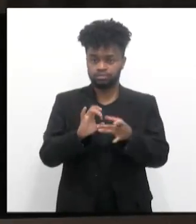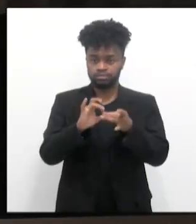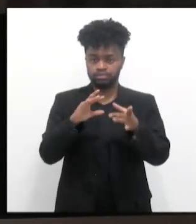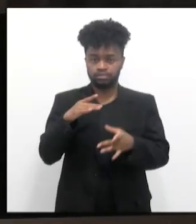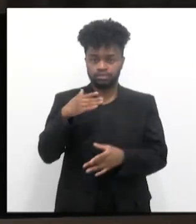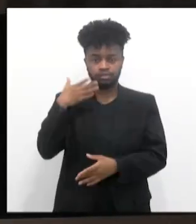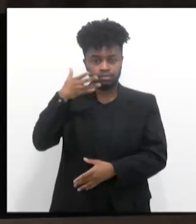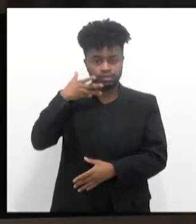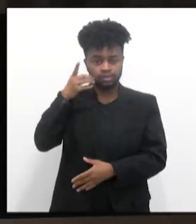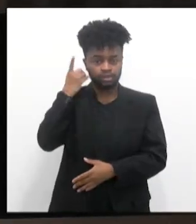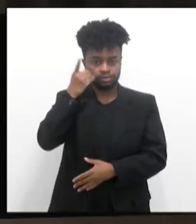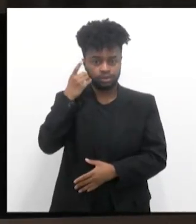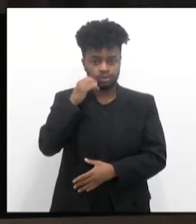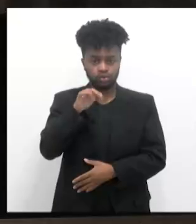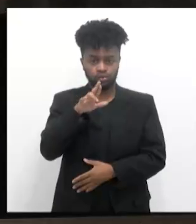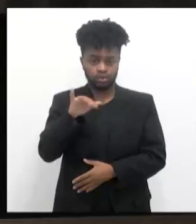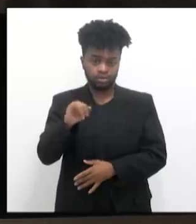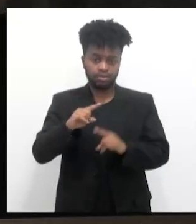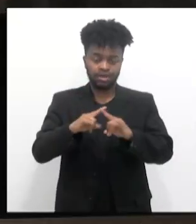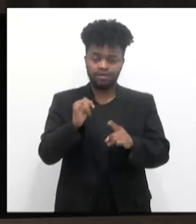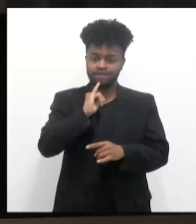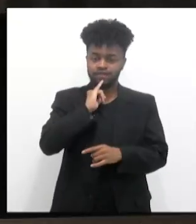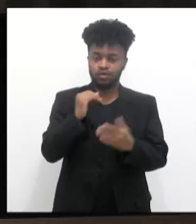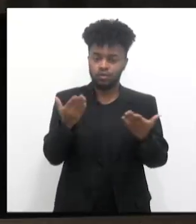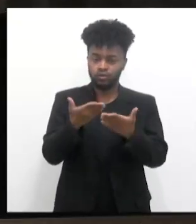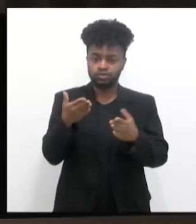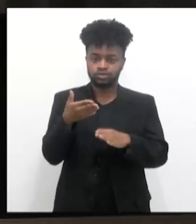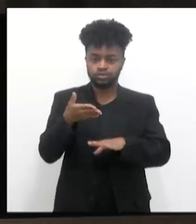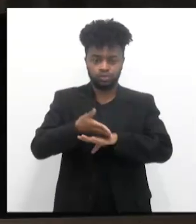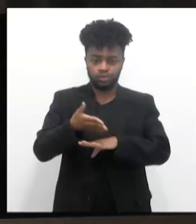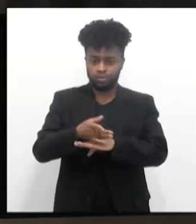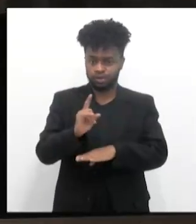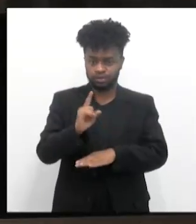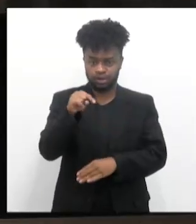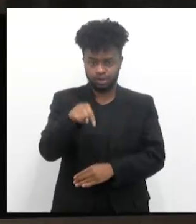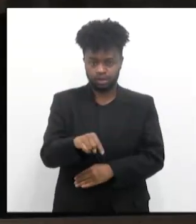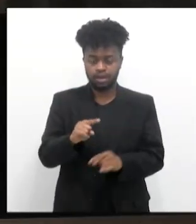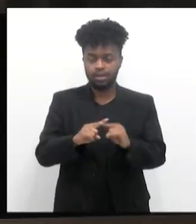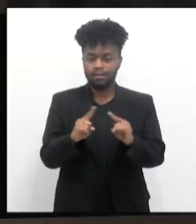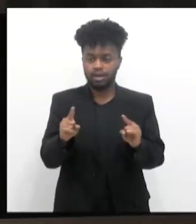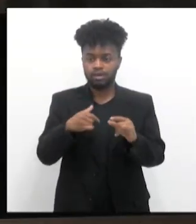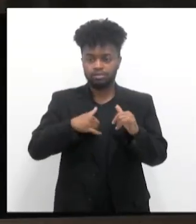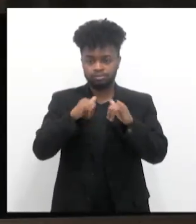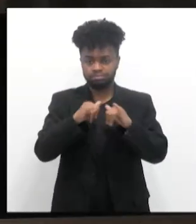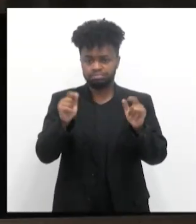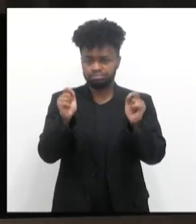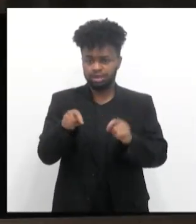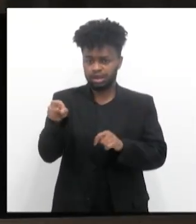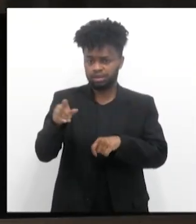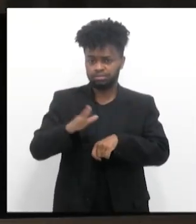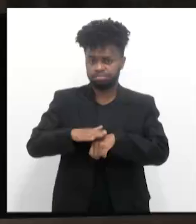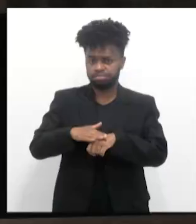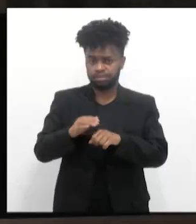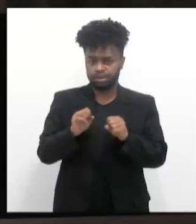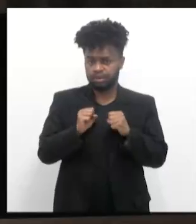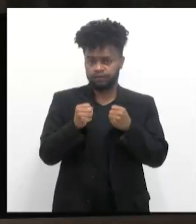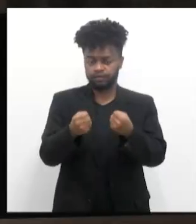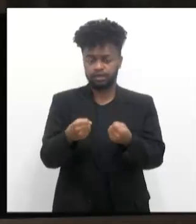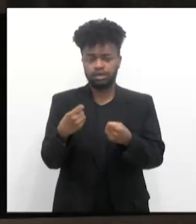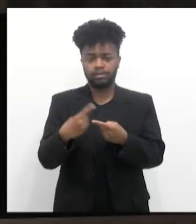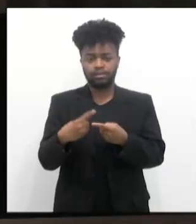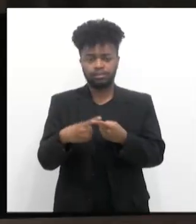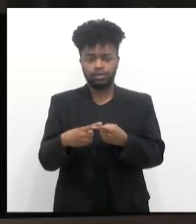deputado Yuri. Infelizmente, ele hoje não estava no plenário, mas deixo aqui até para que ele possa se defender, já que